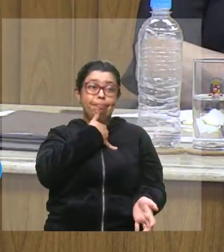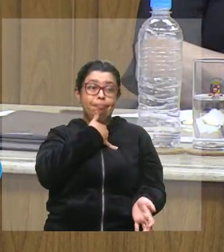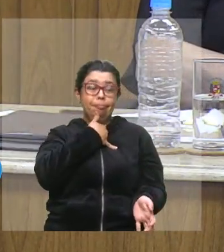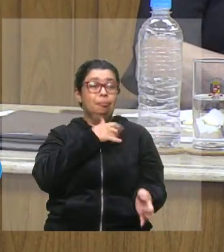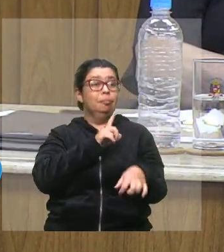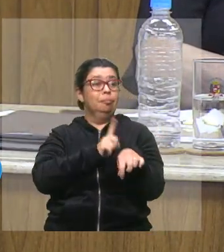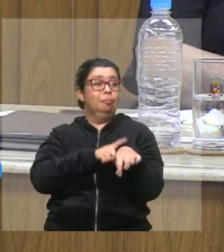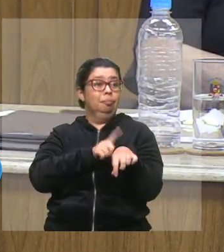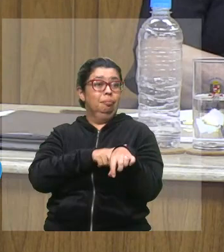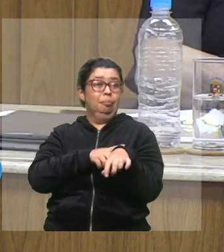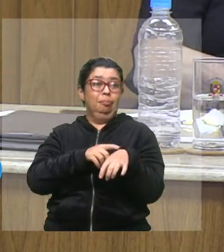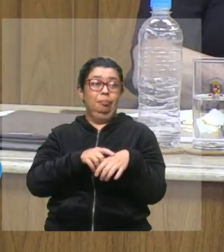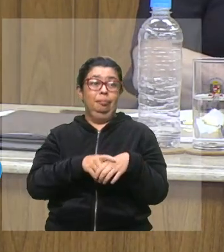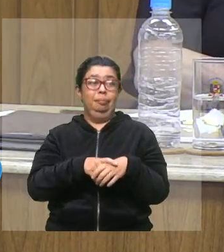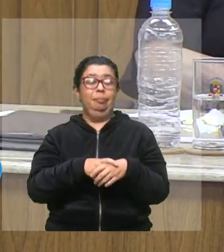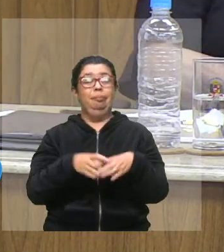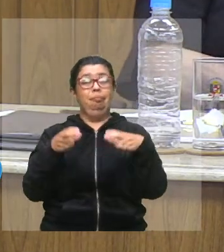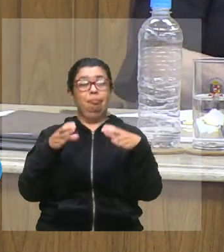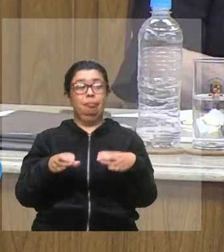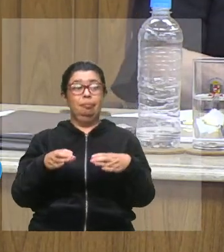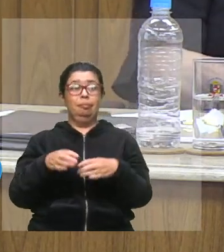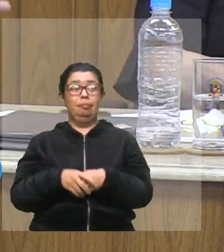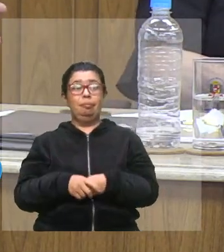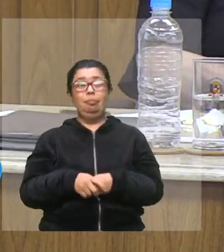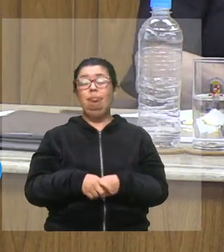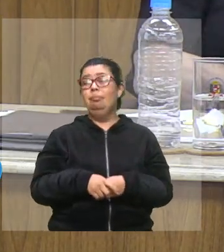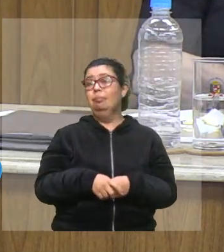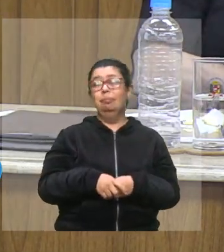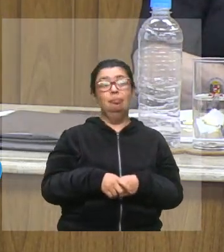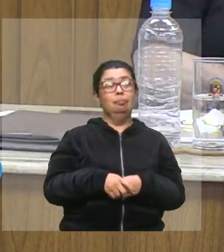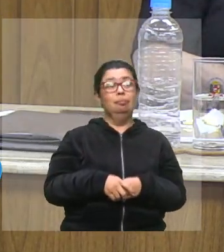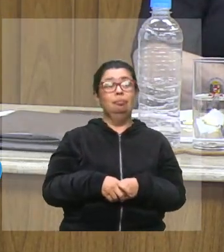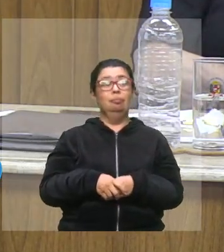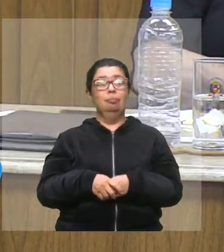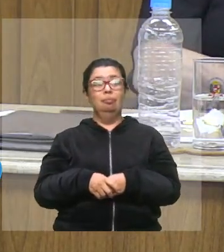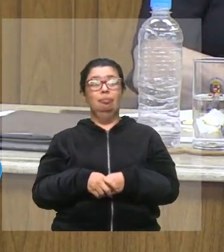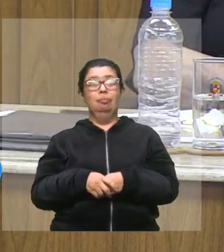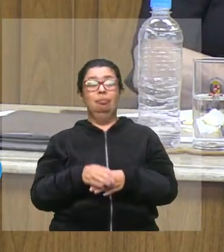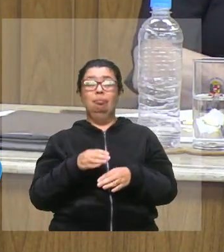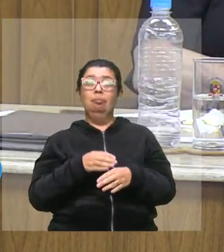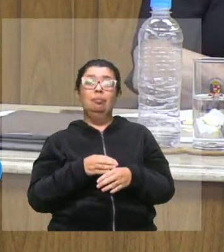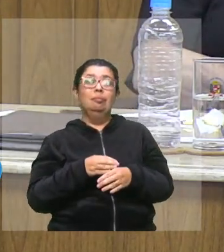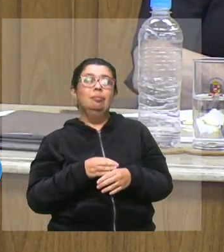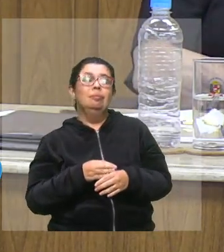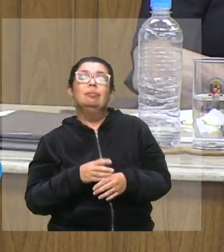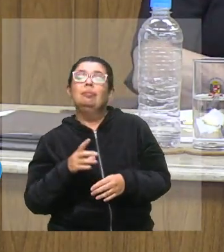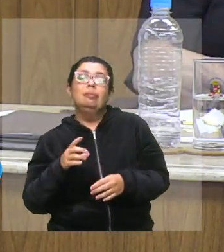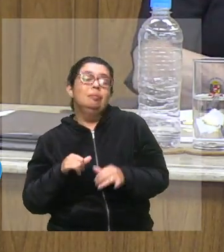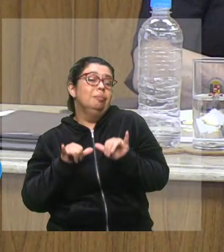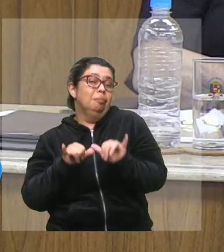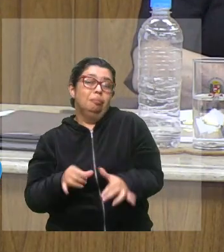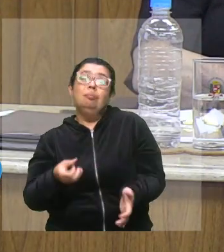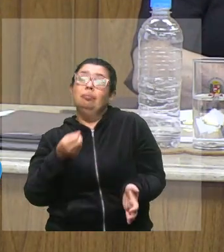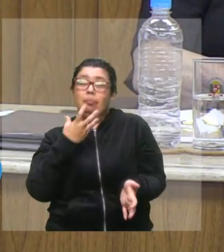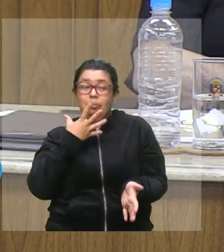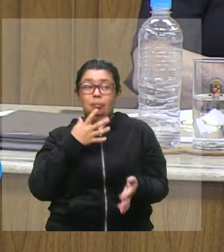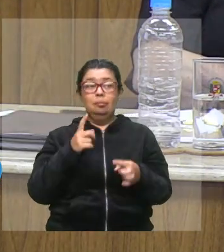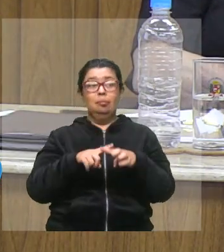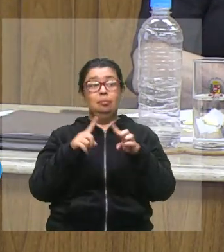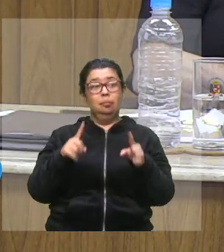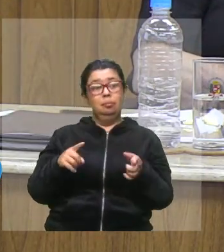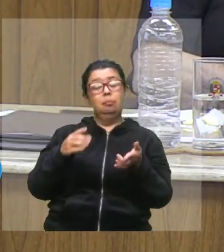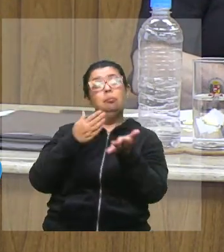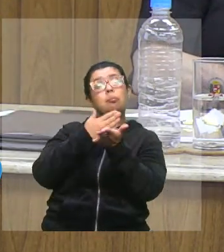o espaço, o local, talvez não tivesse sido tudo encaixado, adequado da melhor forma. Mas foi algo